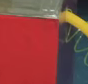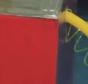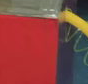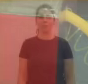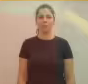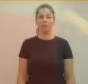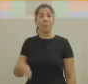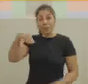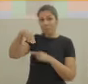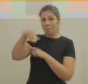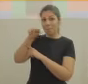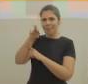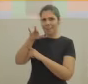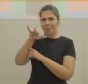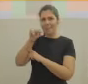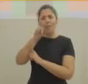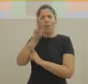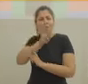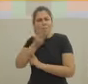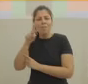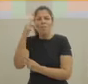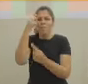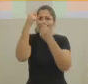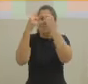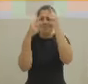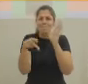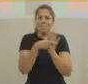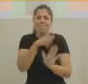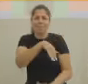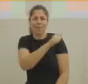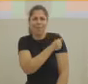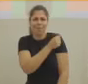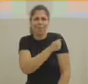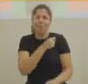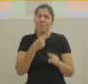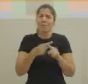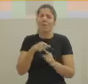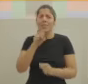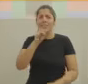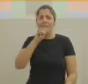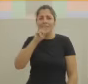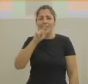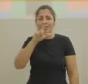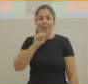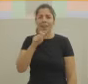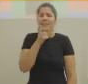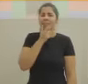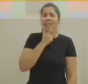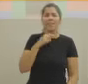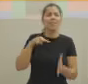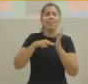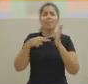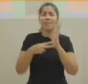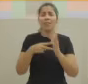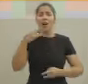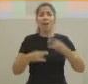no meio do corpo. O Mária foi o nome idealizado pelos próprios alunos, porque é uma sigla em inglês que